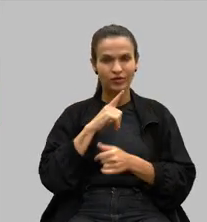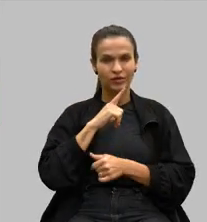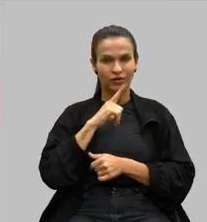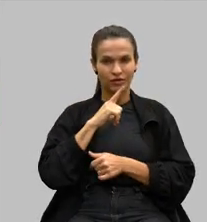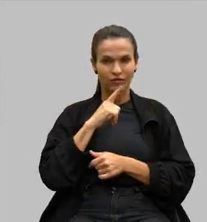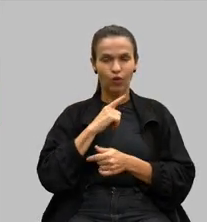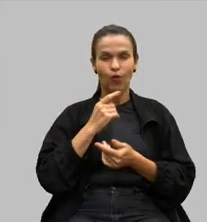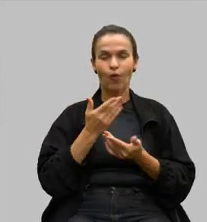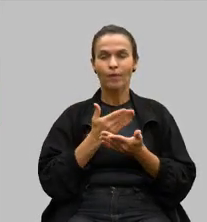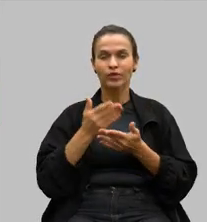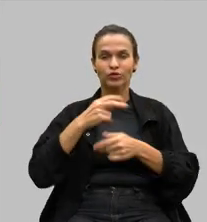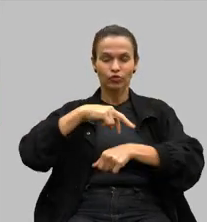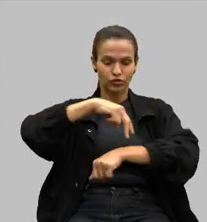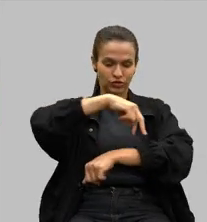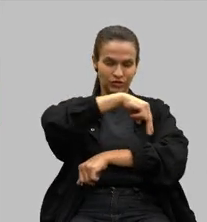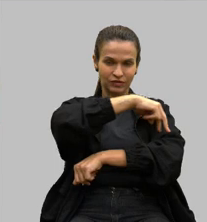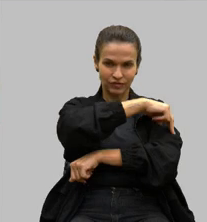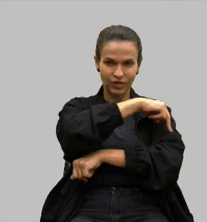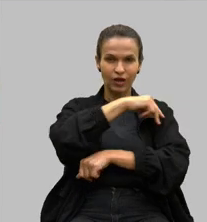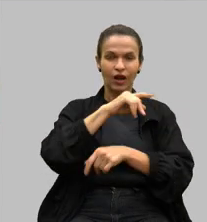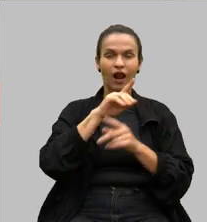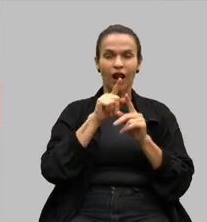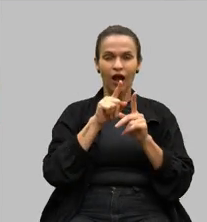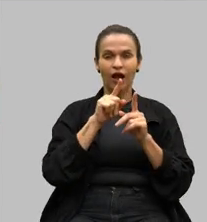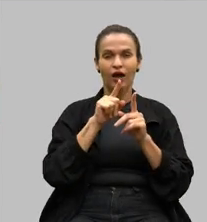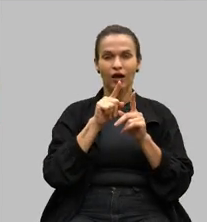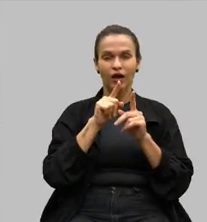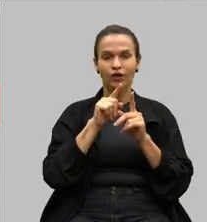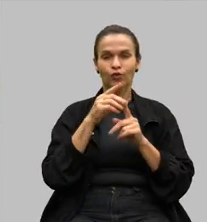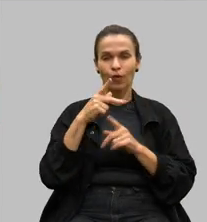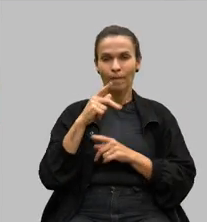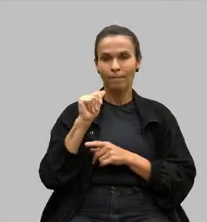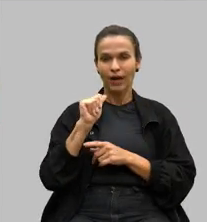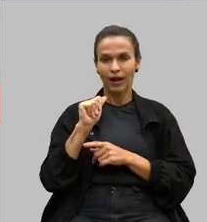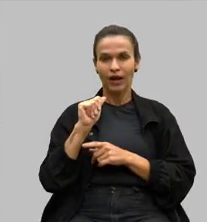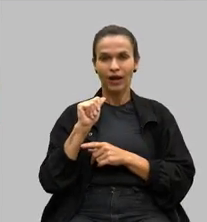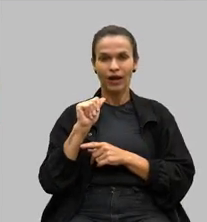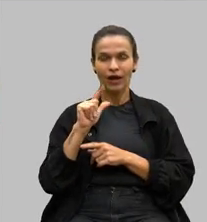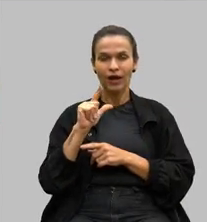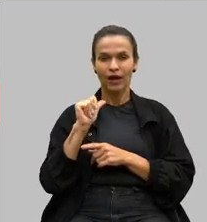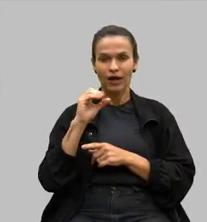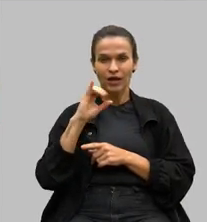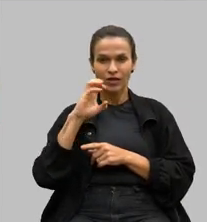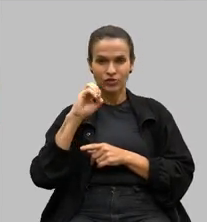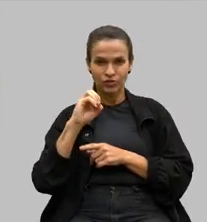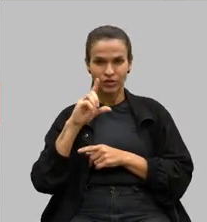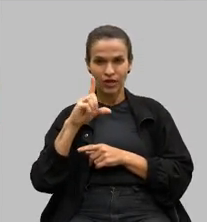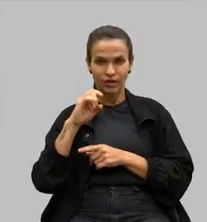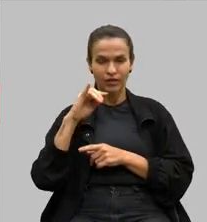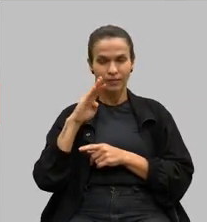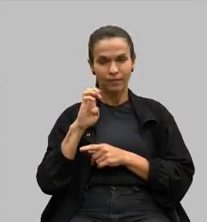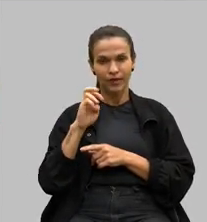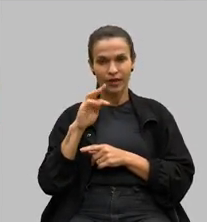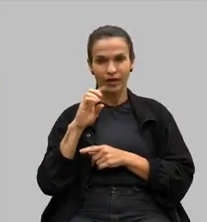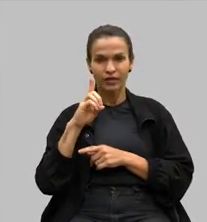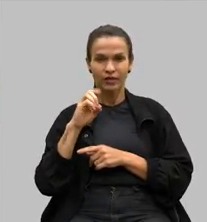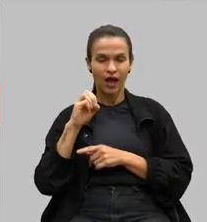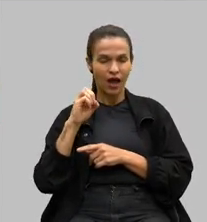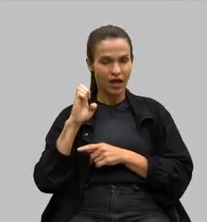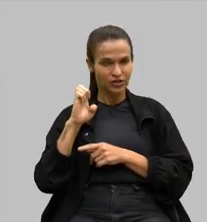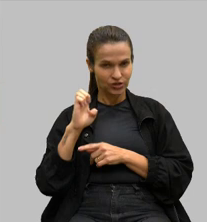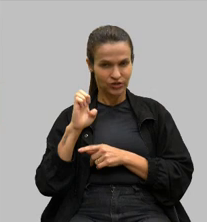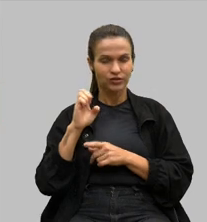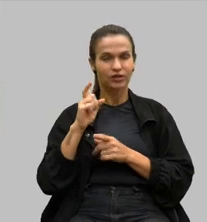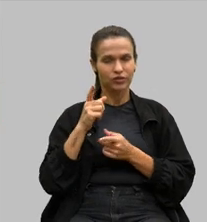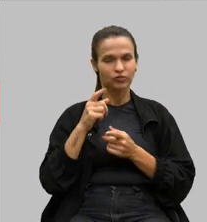peças no palácio da liberdade chamando a Palácio eh passarela da liberdade é onde onde a